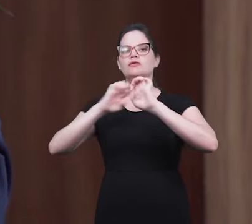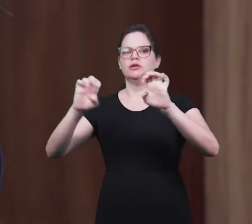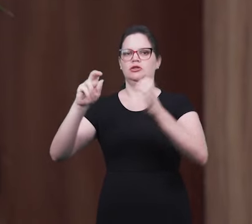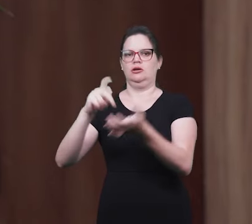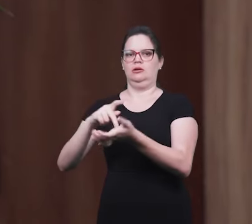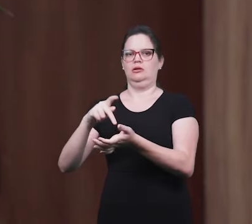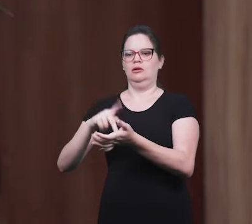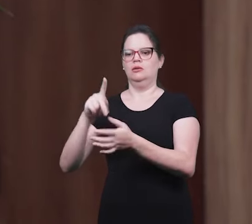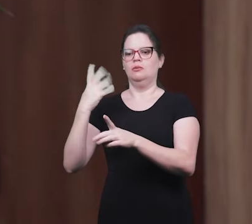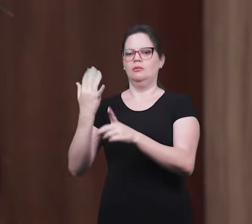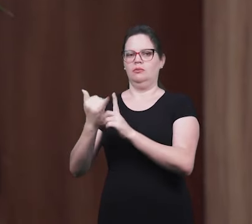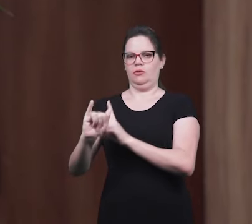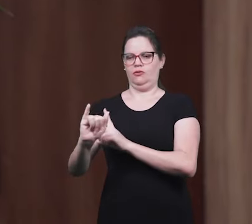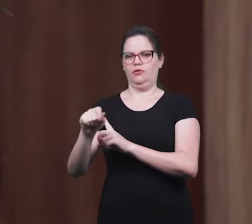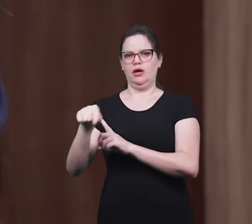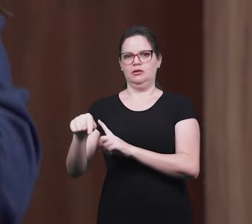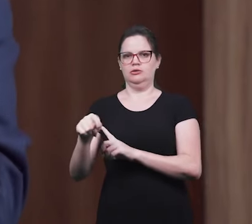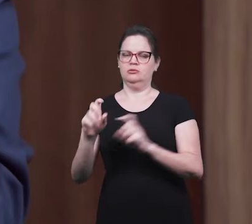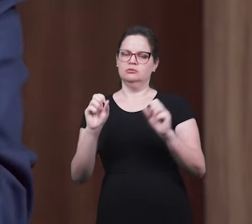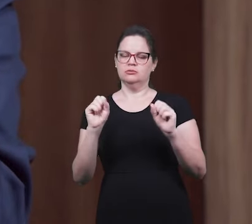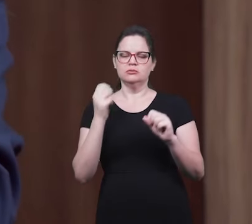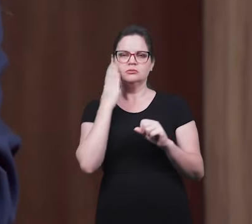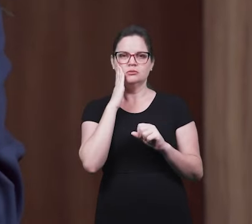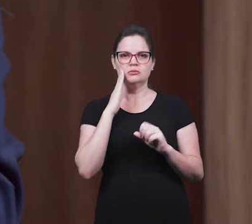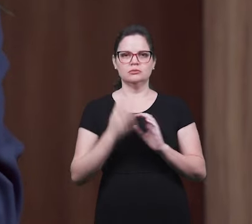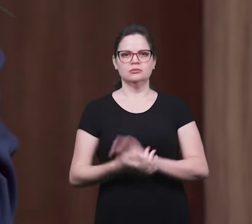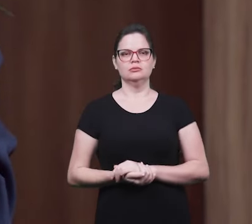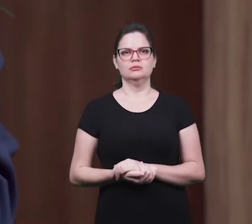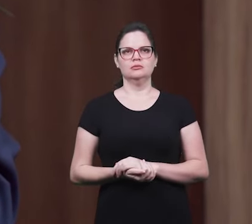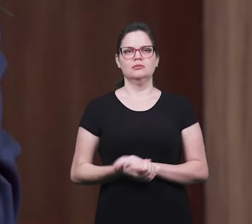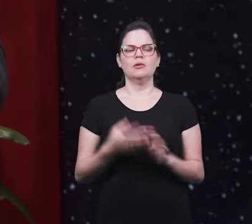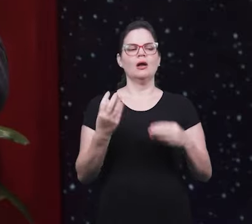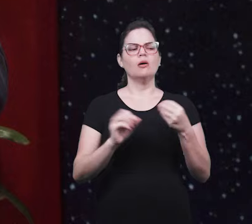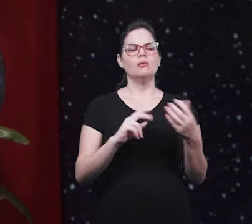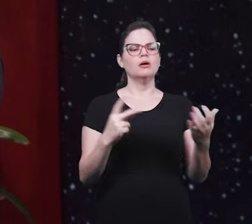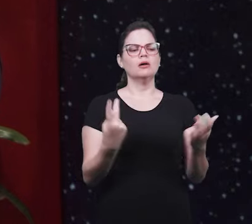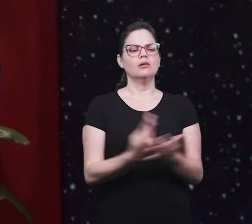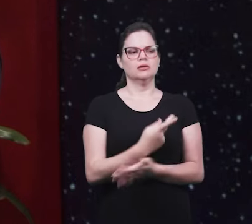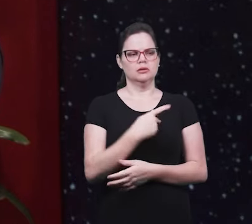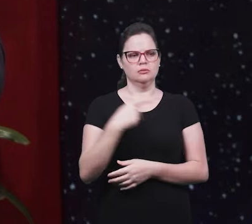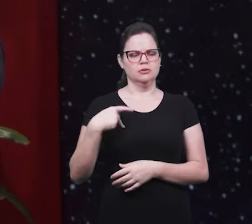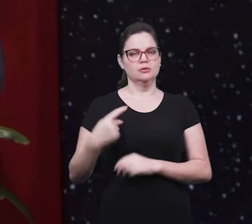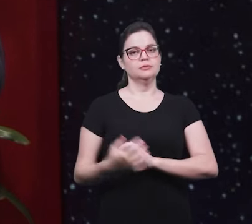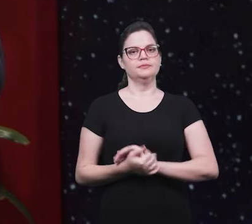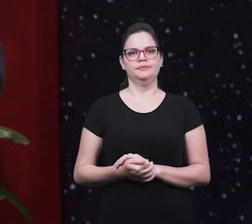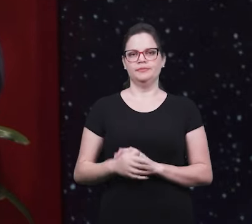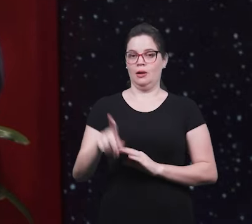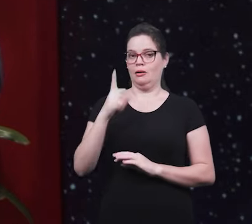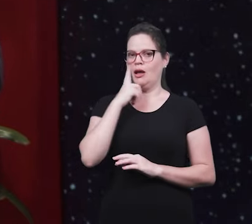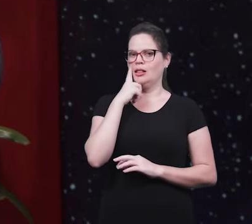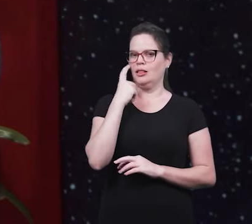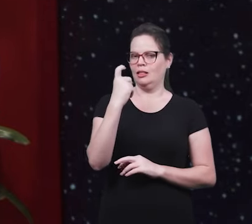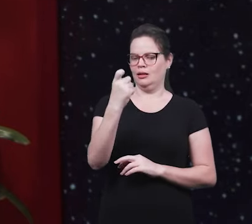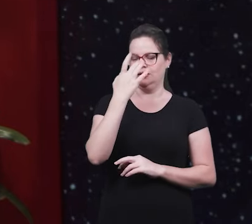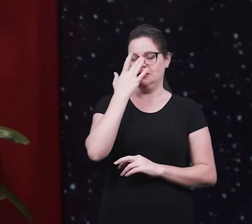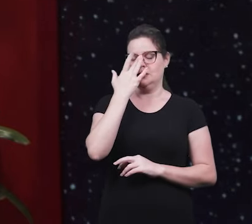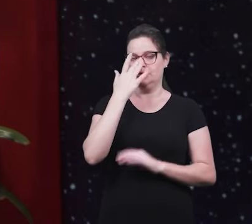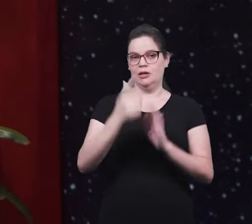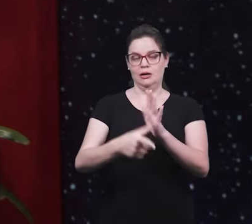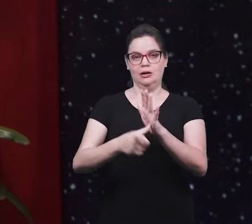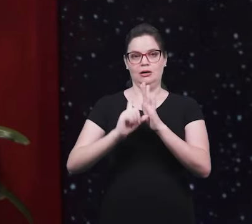que ficou com o profético. Como é que isso se deu, Jerônimo? Interessante, pastor Sérgio, fazemos a seguinte